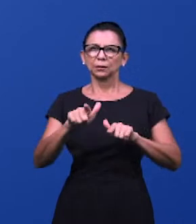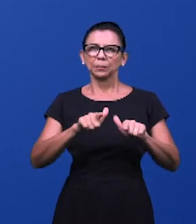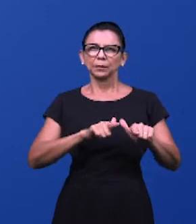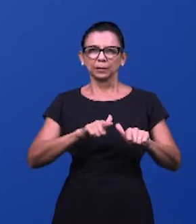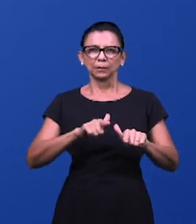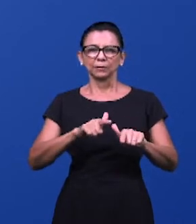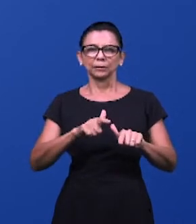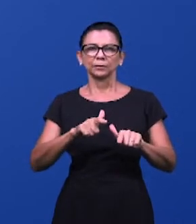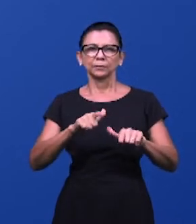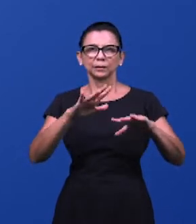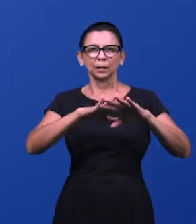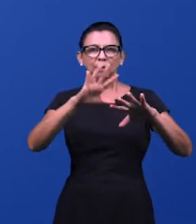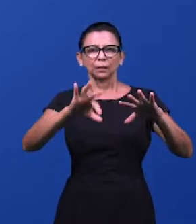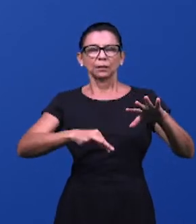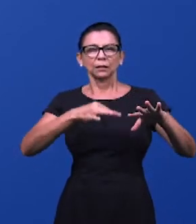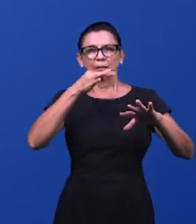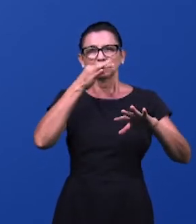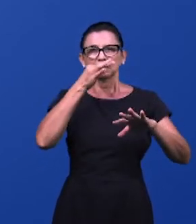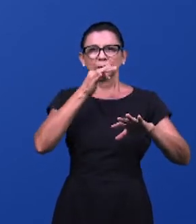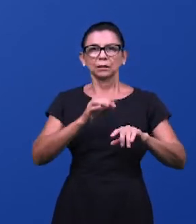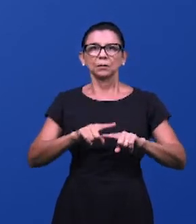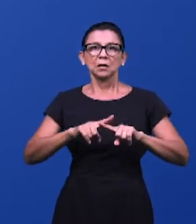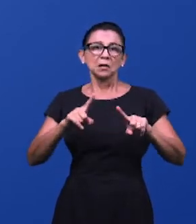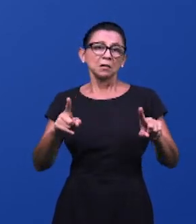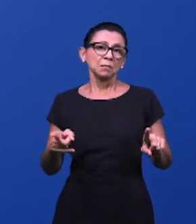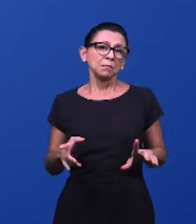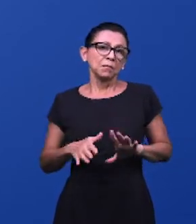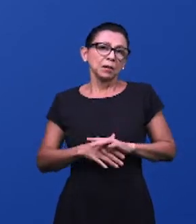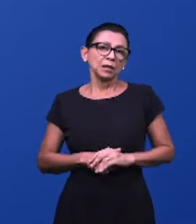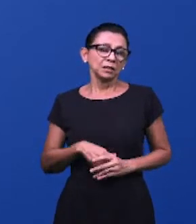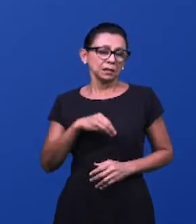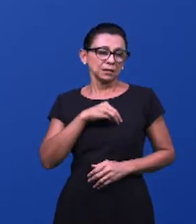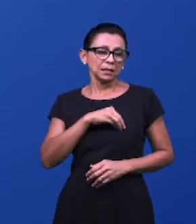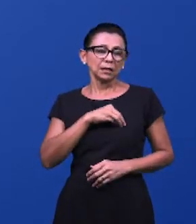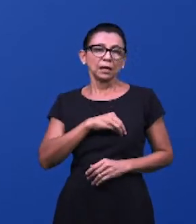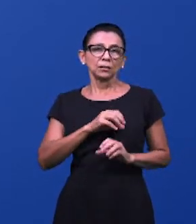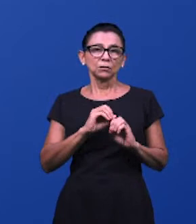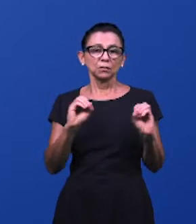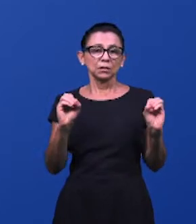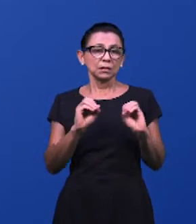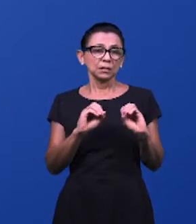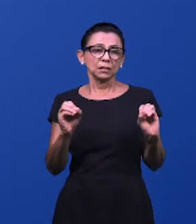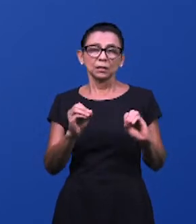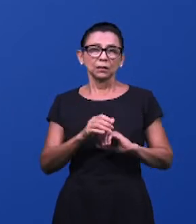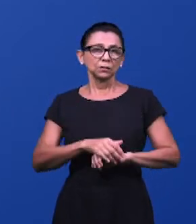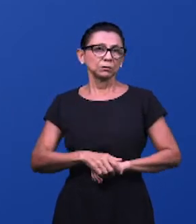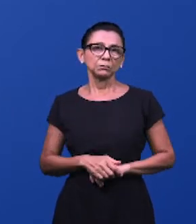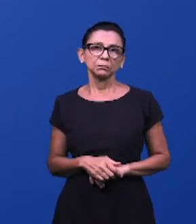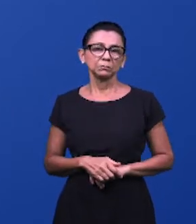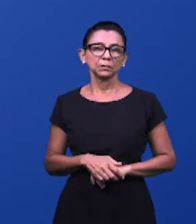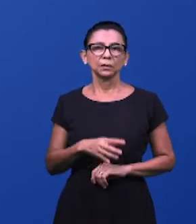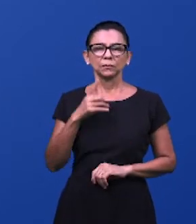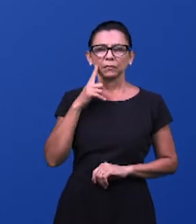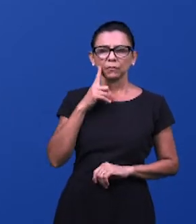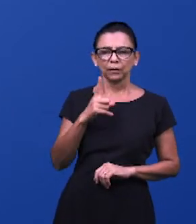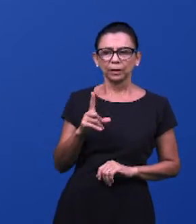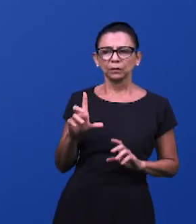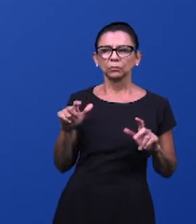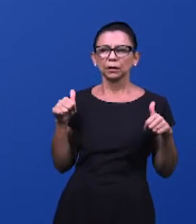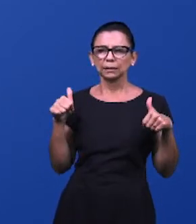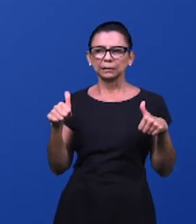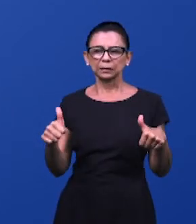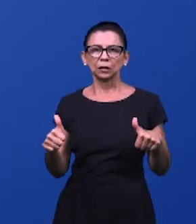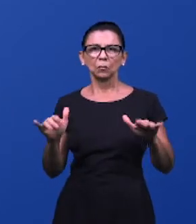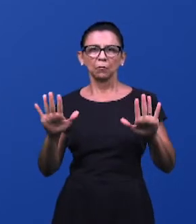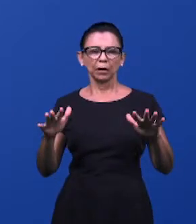na vinha. Mas mesmo assim, eles permaneceram na posição de ninguém nos assalariou. Eles estavam vendo e ouvindo o que estava acontecendo,